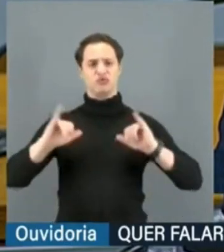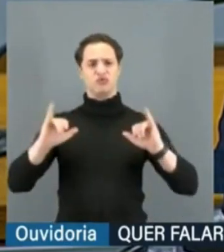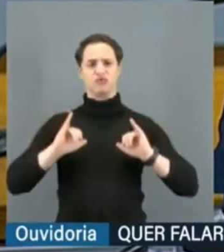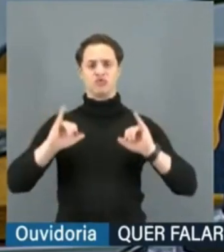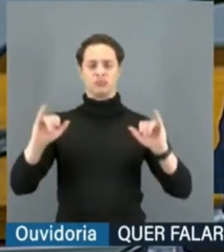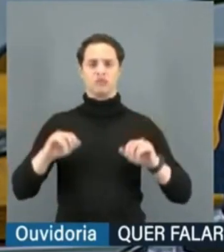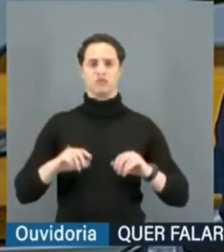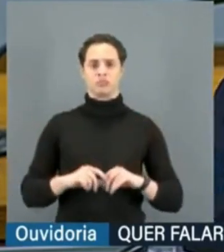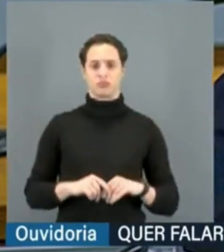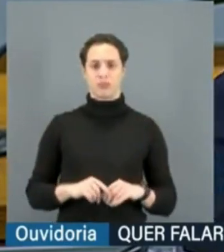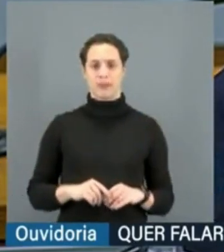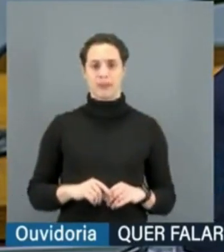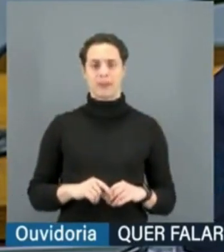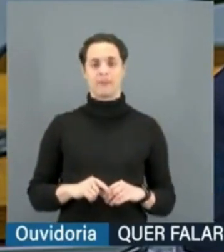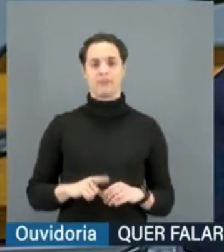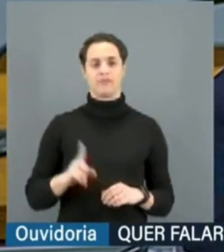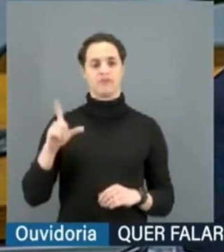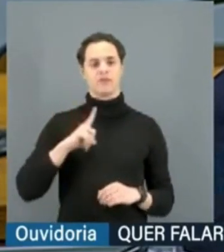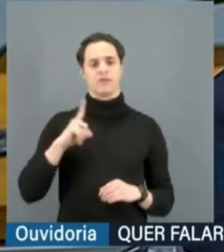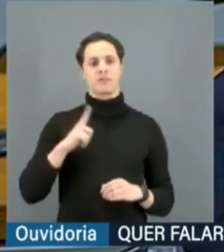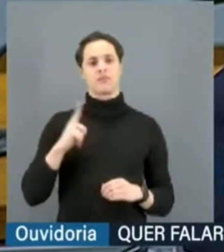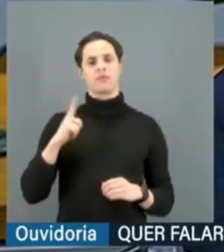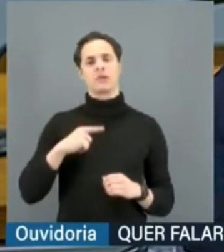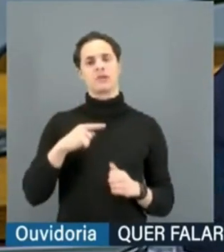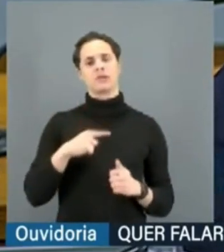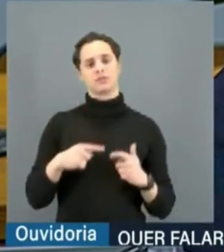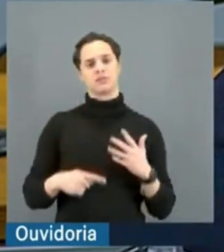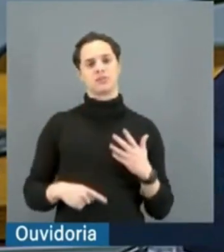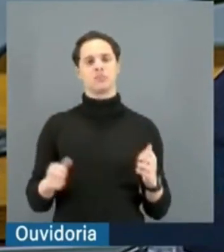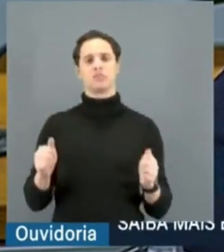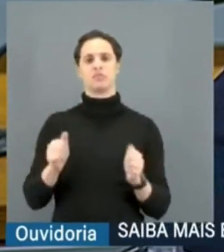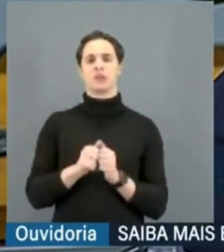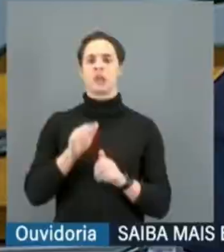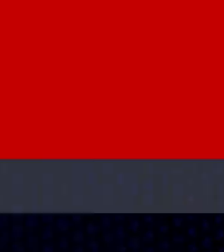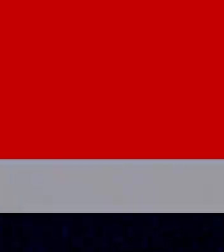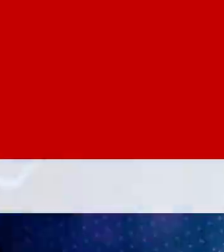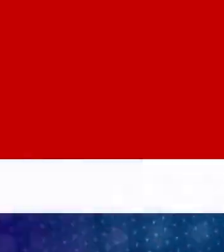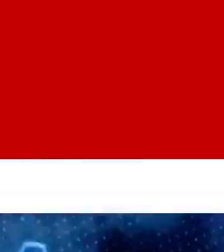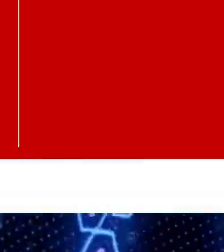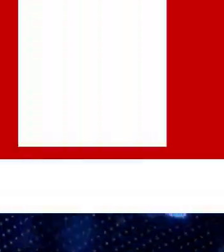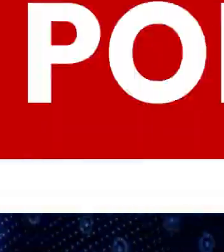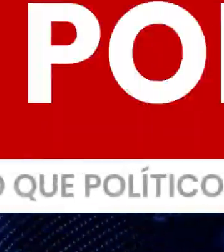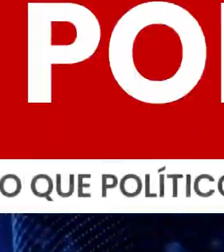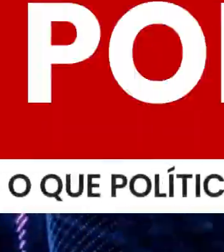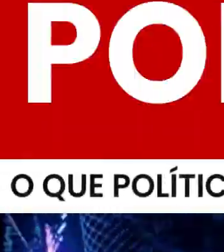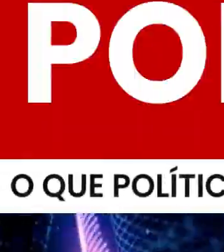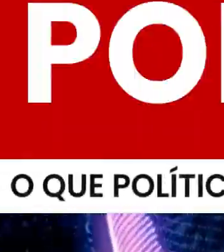que esses elementos talvez não existam.